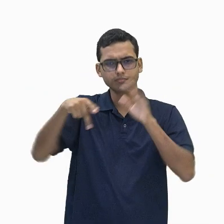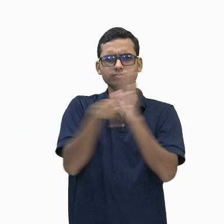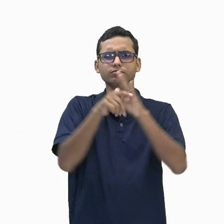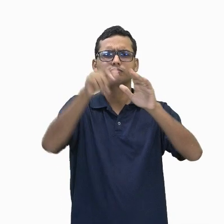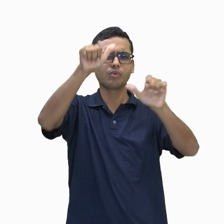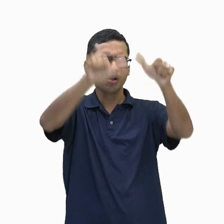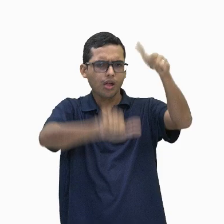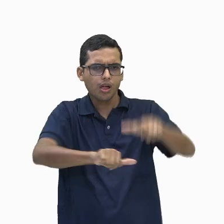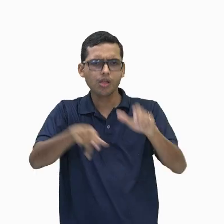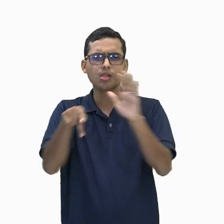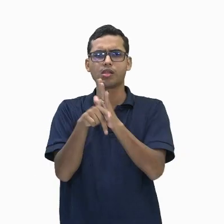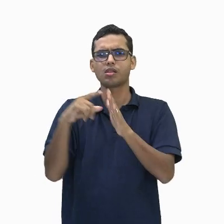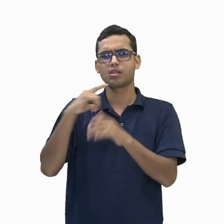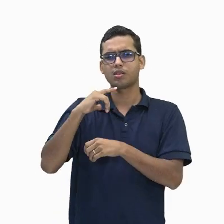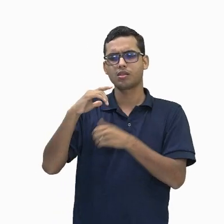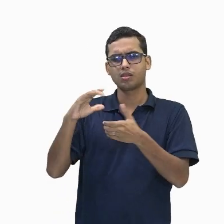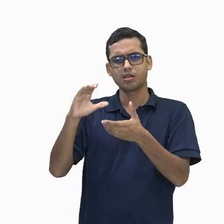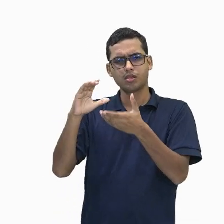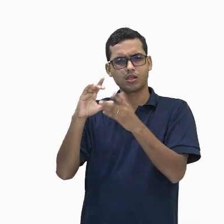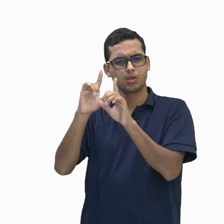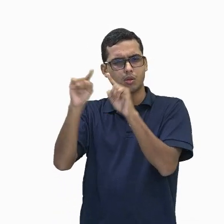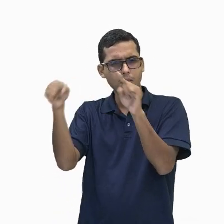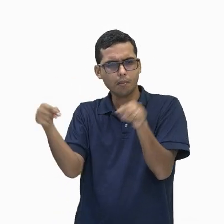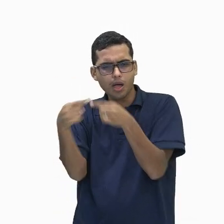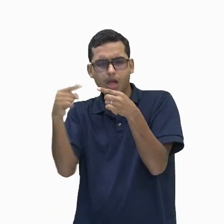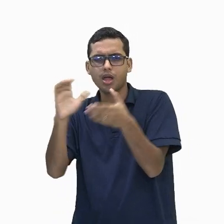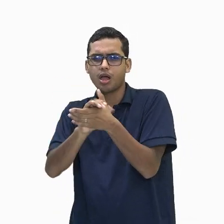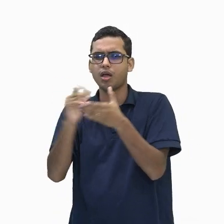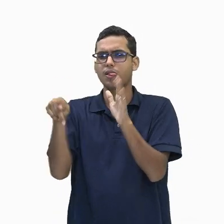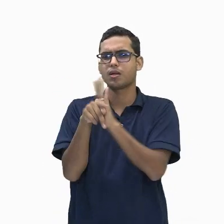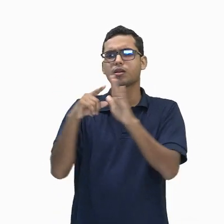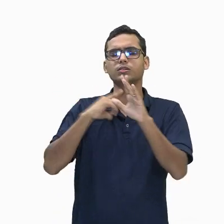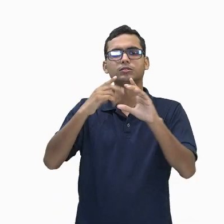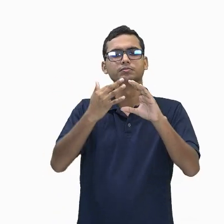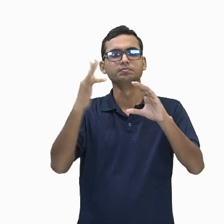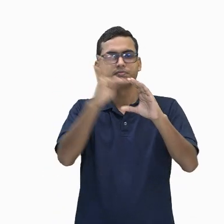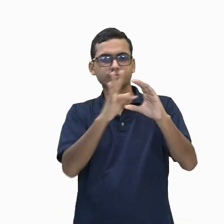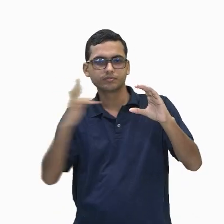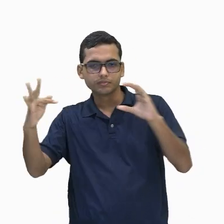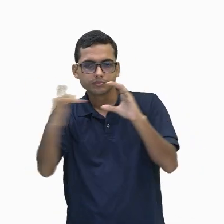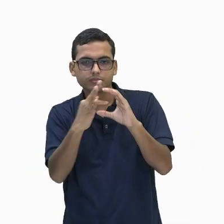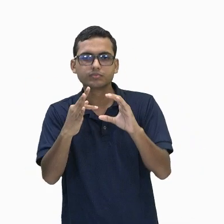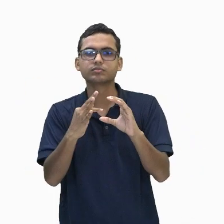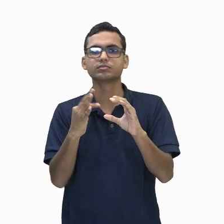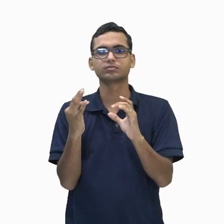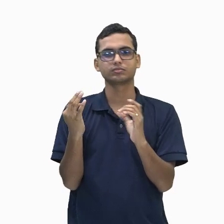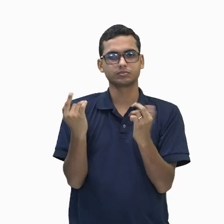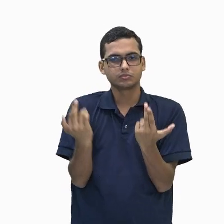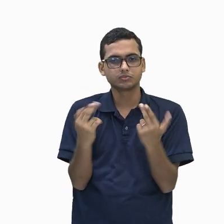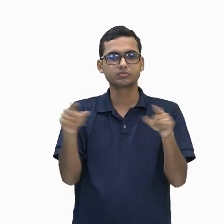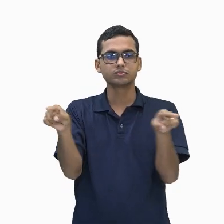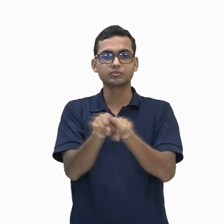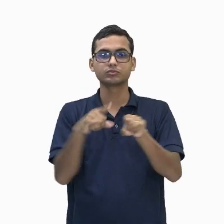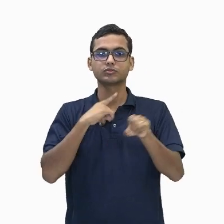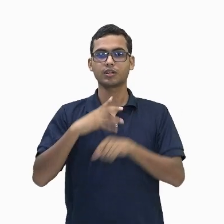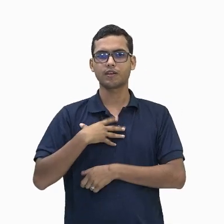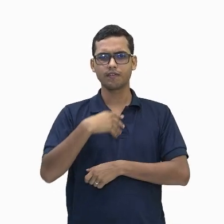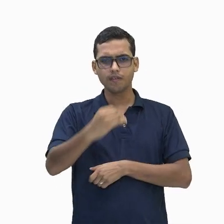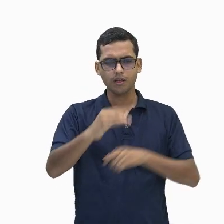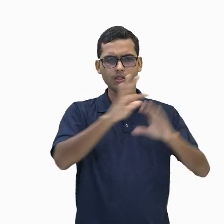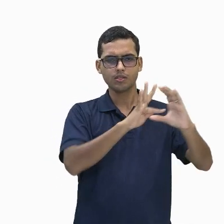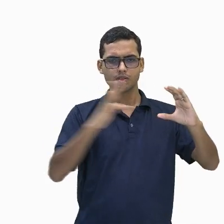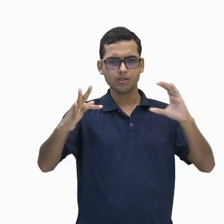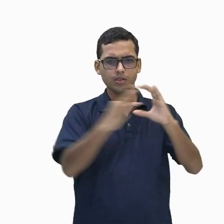analisar casais de fenótipos iguais entre si, mas com filhos de fenótipos diferentes. Então, percebam que o fenótipo é aquilo que